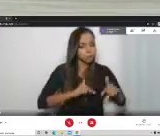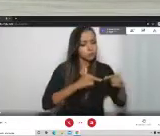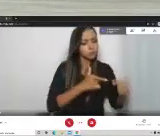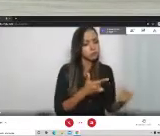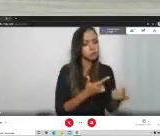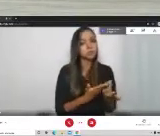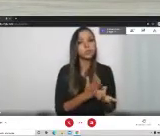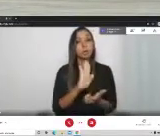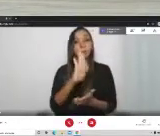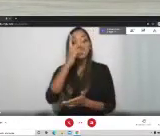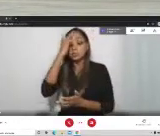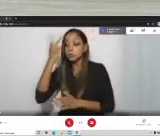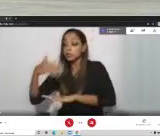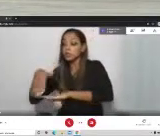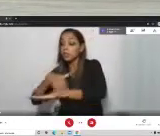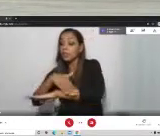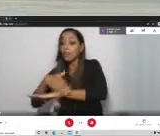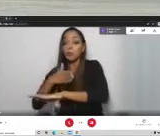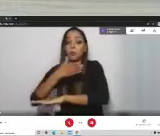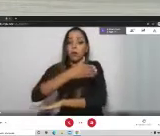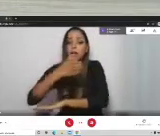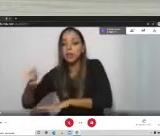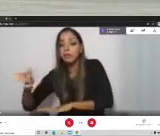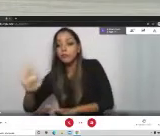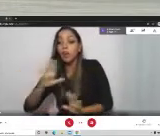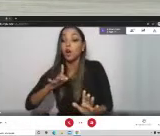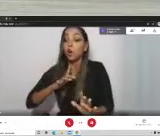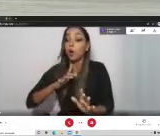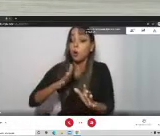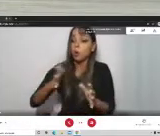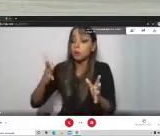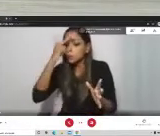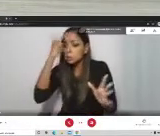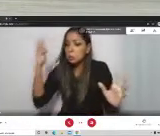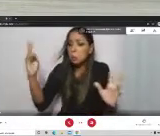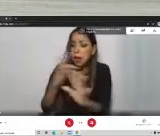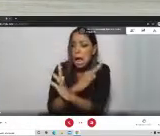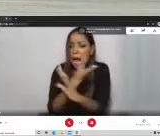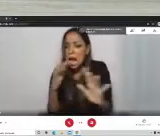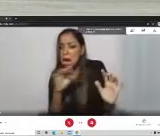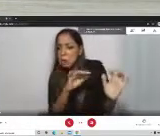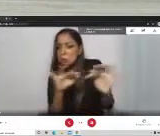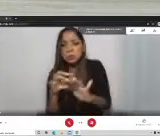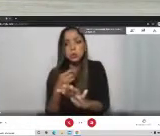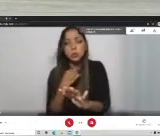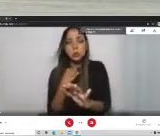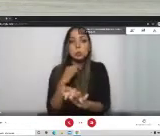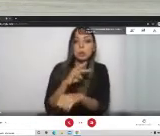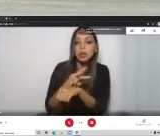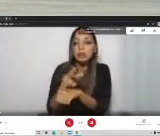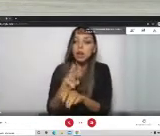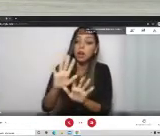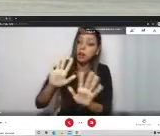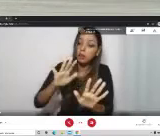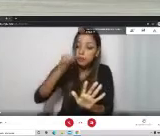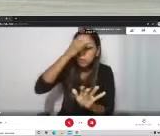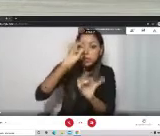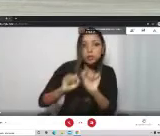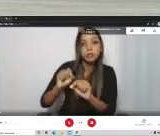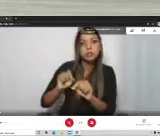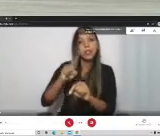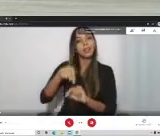acabar as aglomerações, quem está tendo contato direto também, são esses agentes de segurança, minha gente.